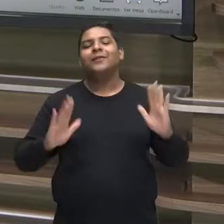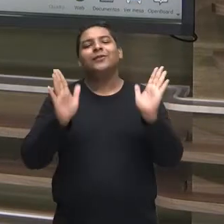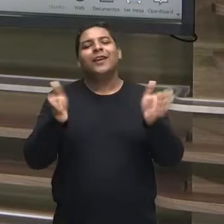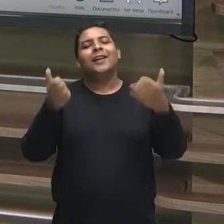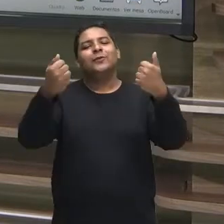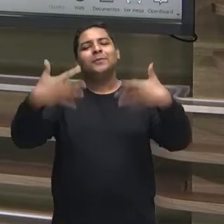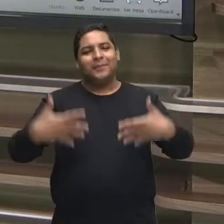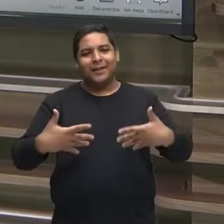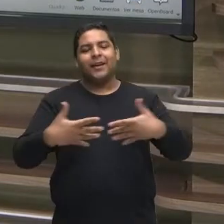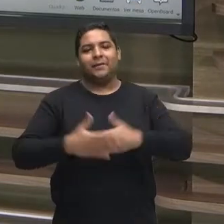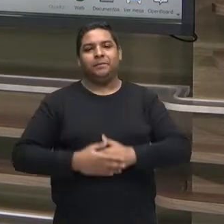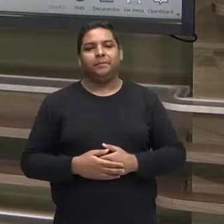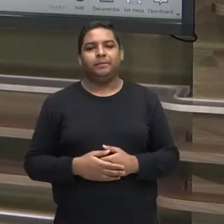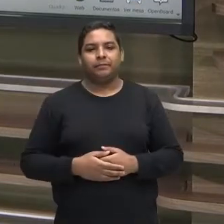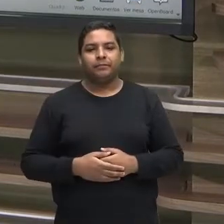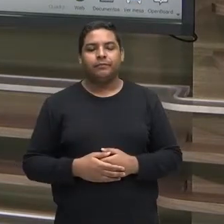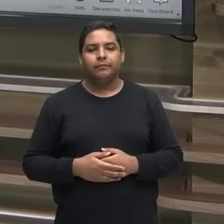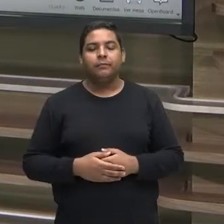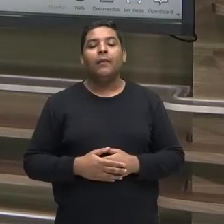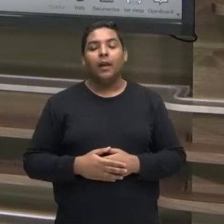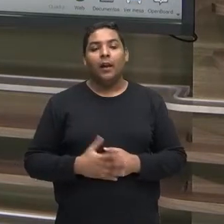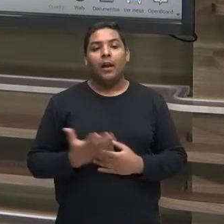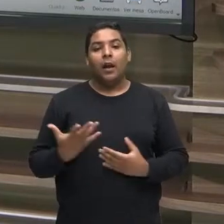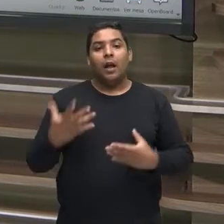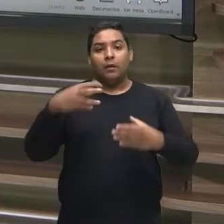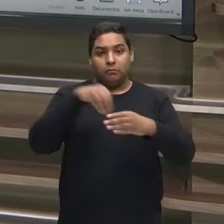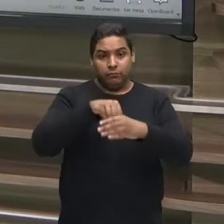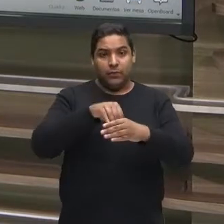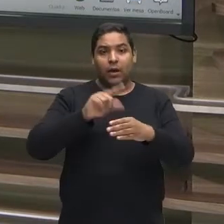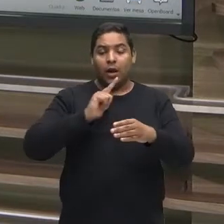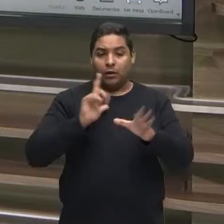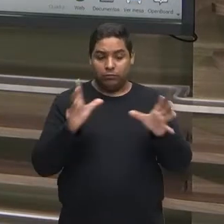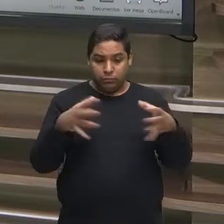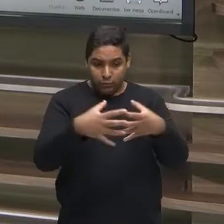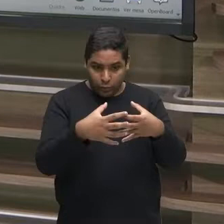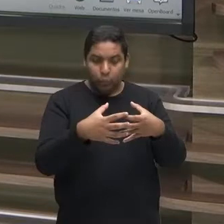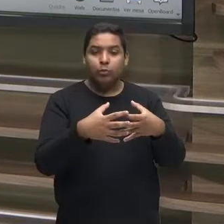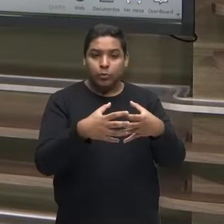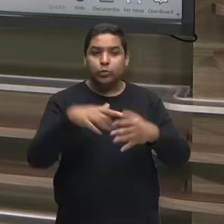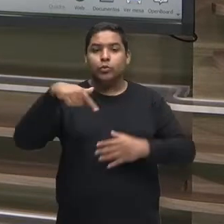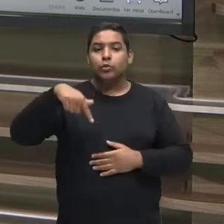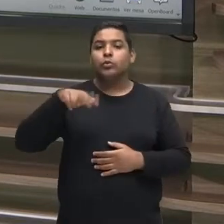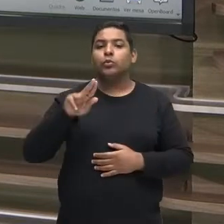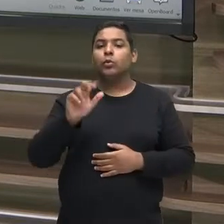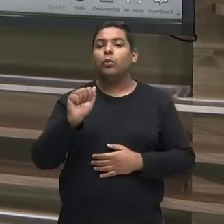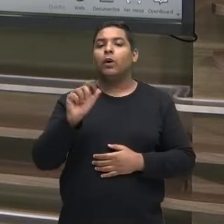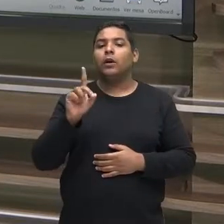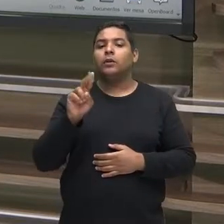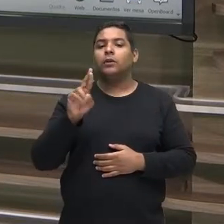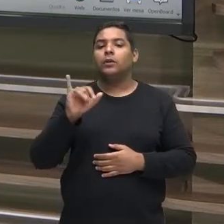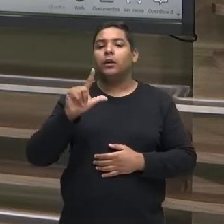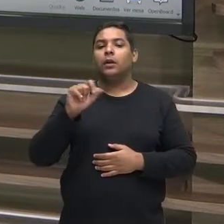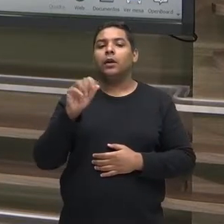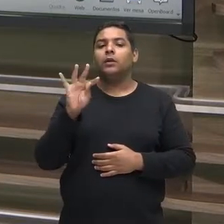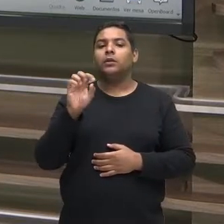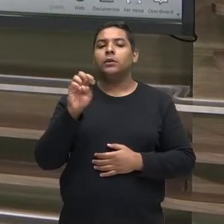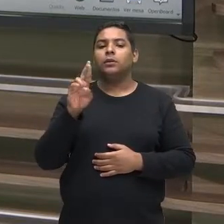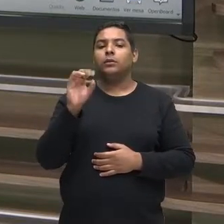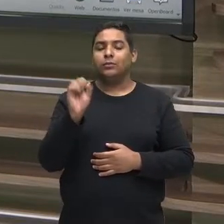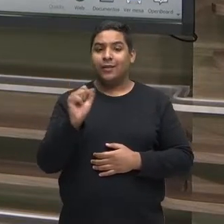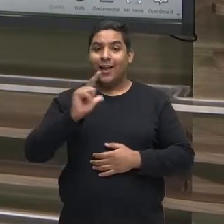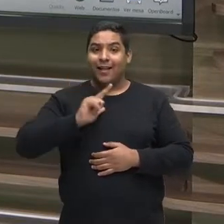falei, ele pertence à família dos quadriláteros, onde ele possui um par de